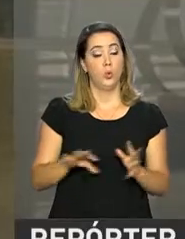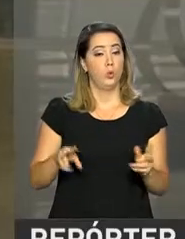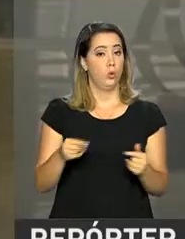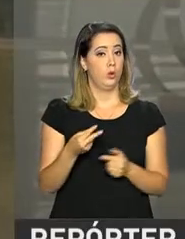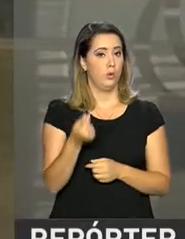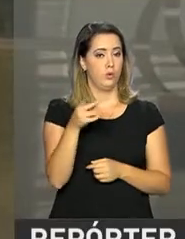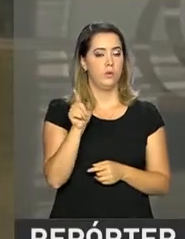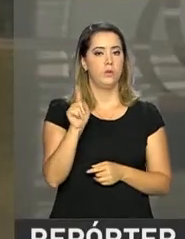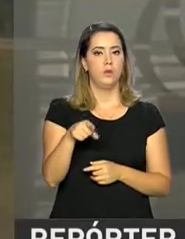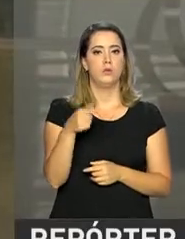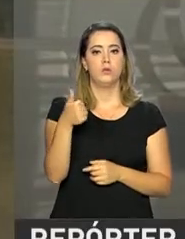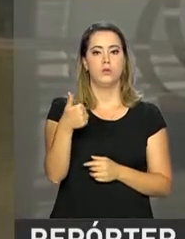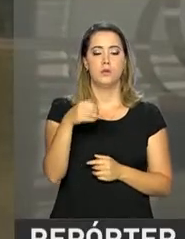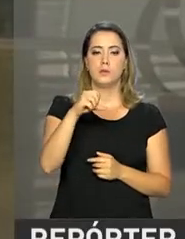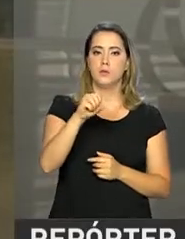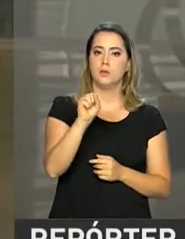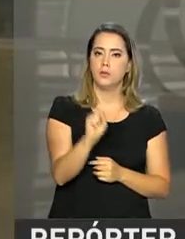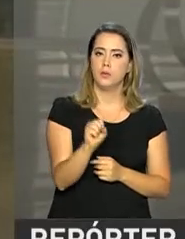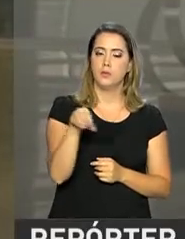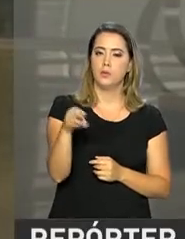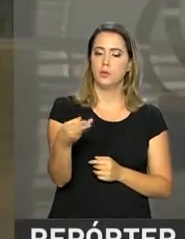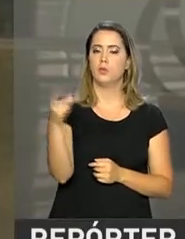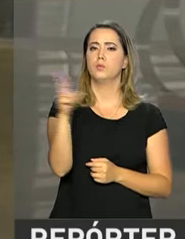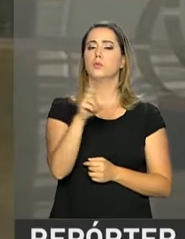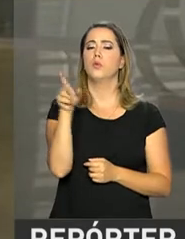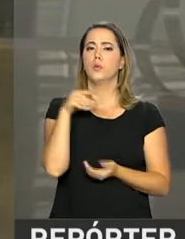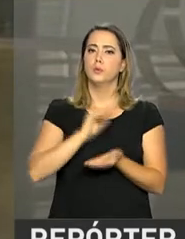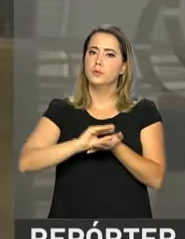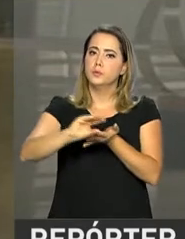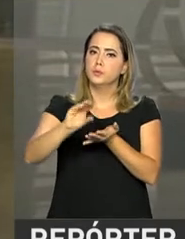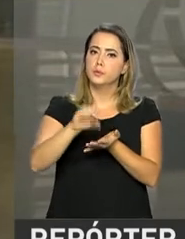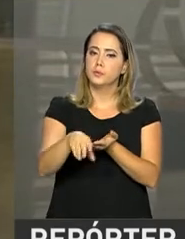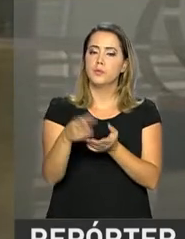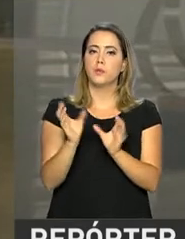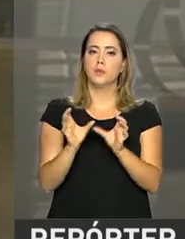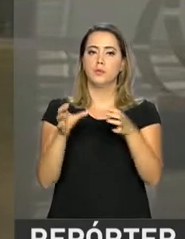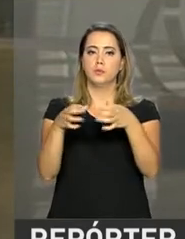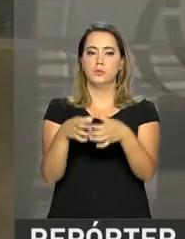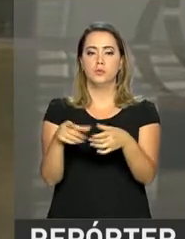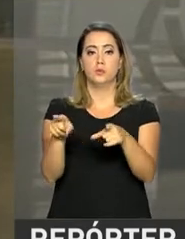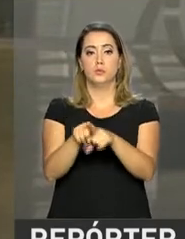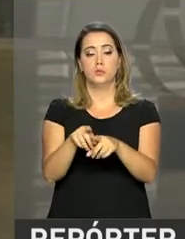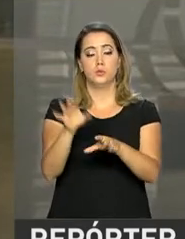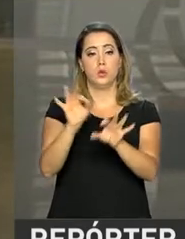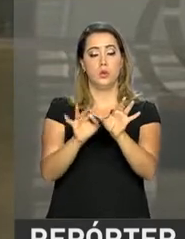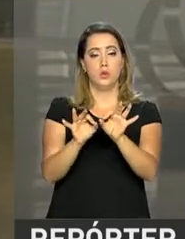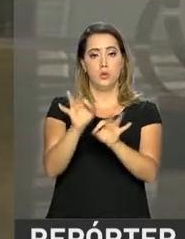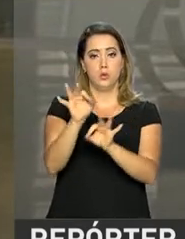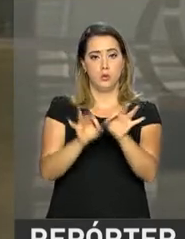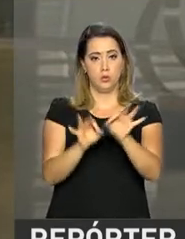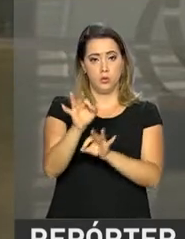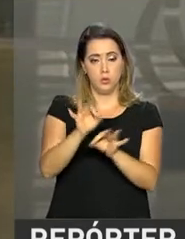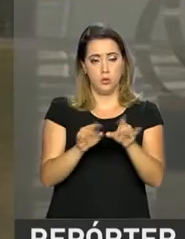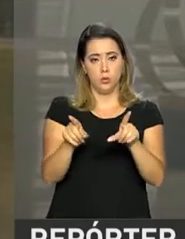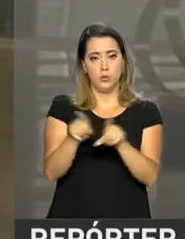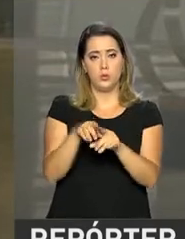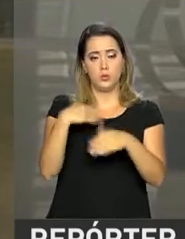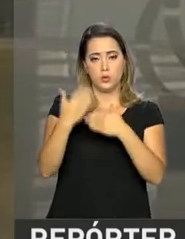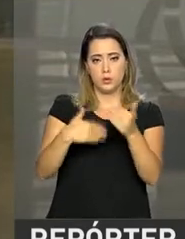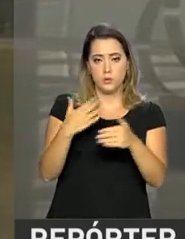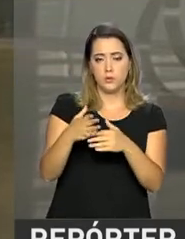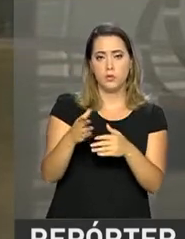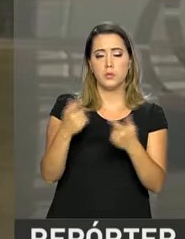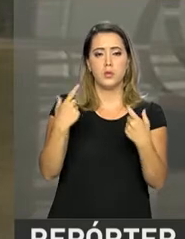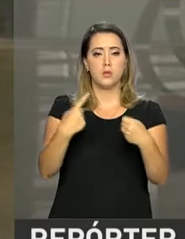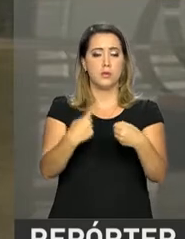em 198 milhões de reais serão destinados à companhia de desenvolvimento urbano da região portuária do município de